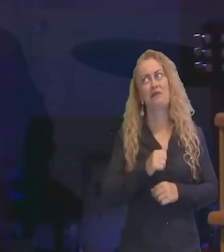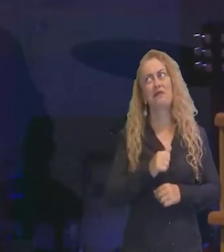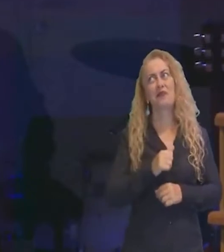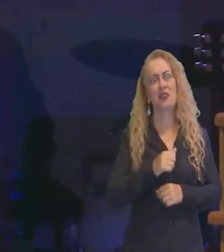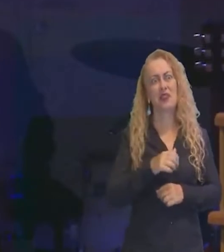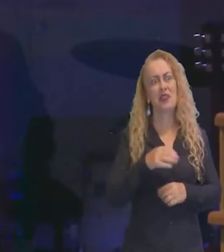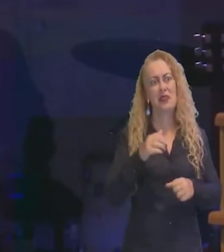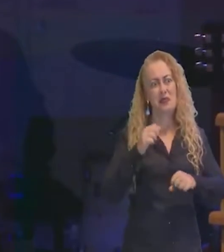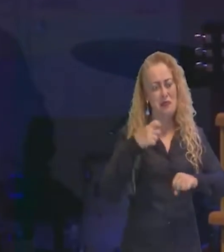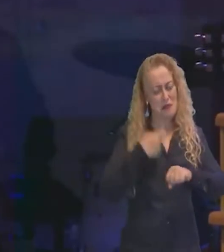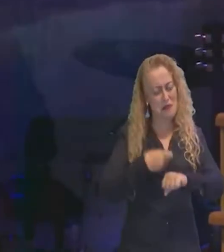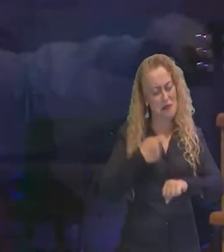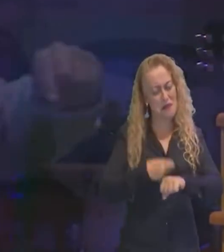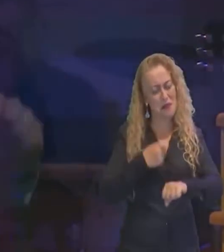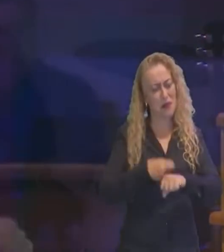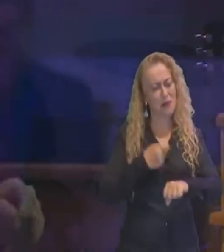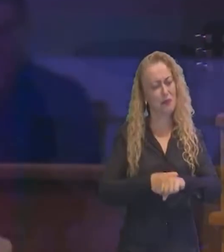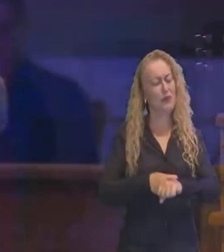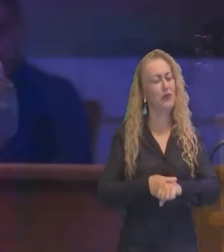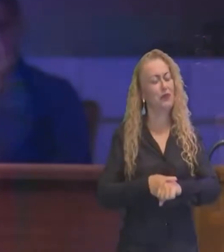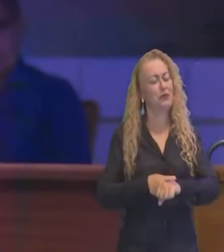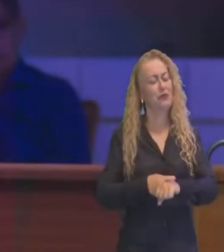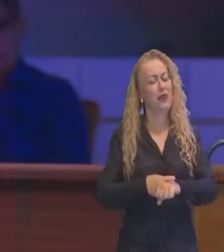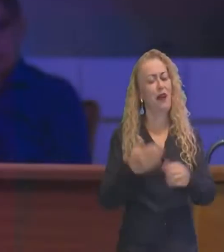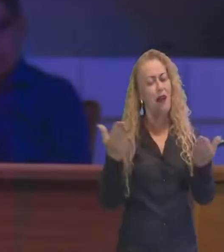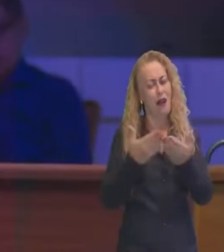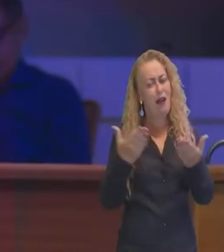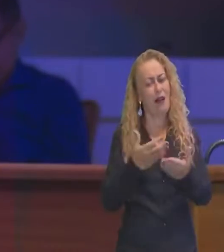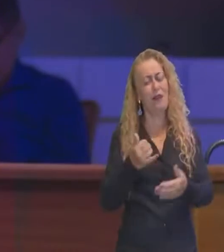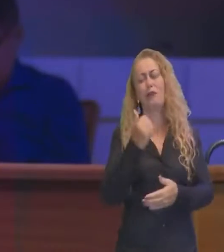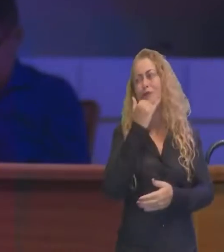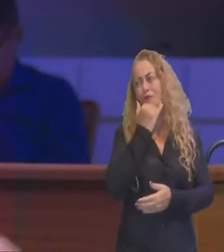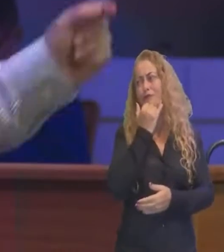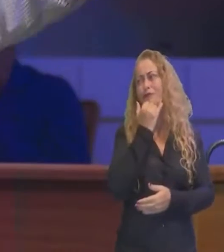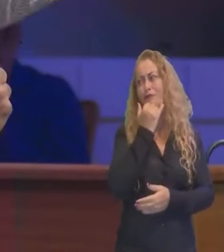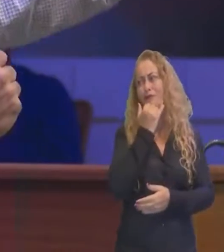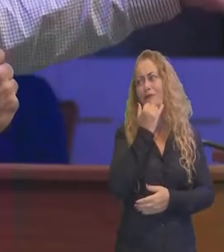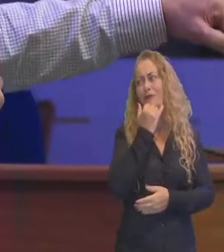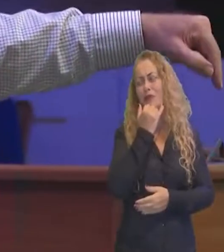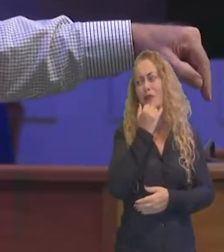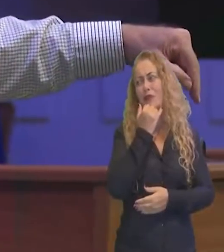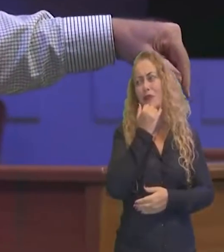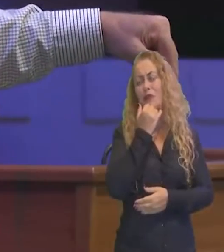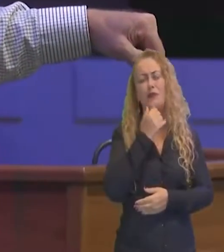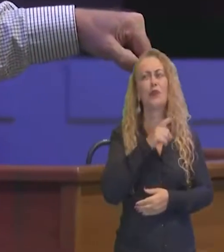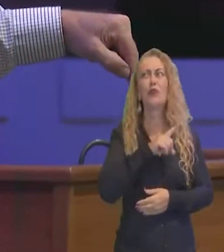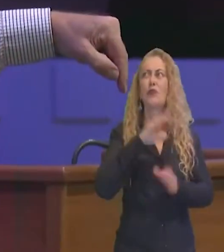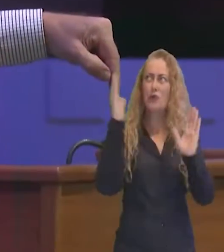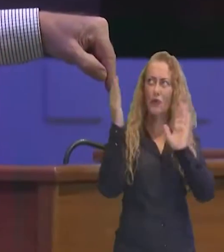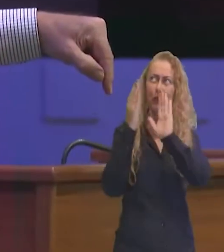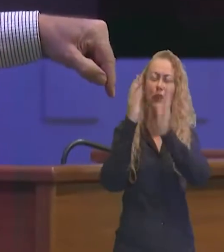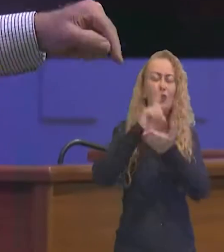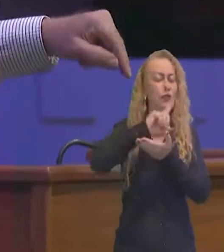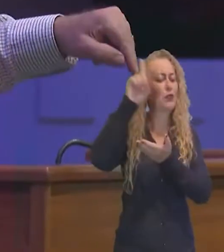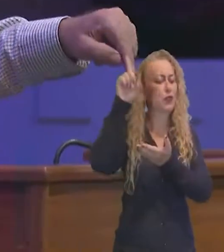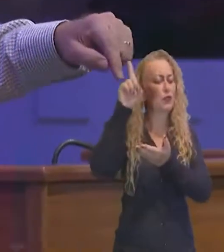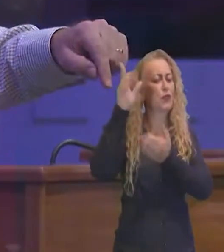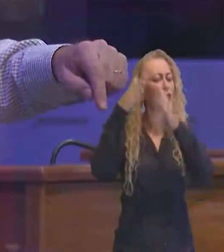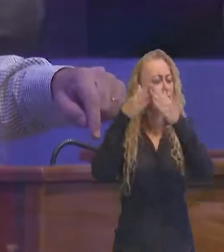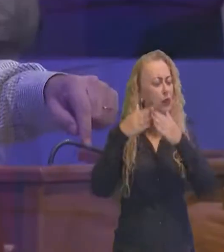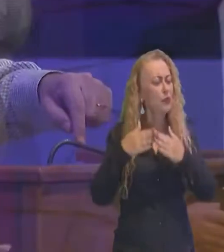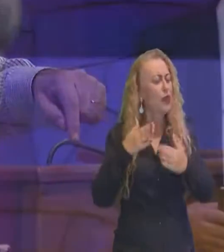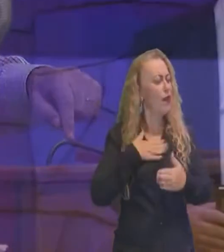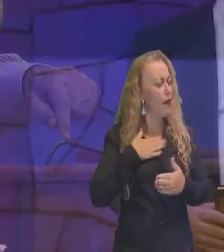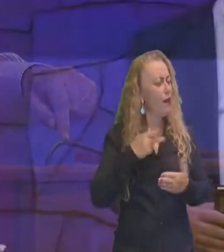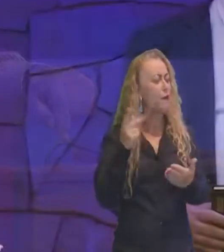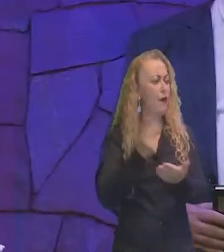você. Mas nessa noite Deus falou ao meu coração, e eu reconheço diante de Deus que eu estava